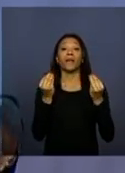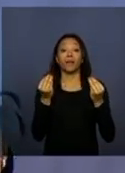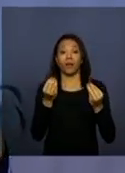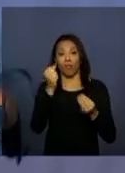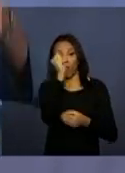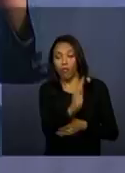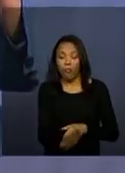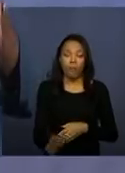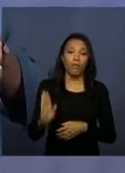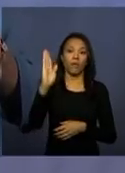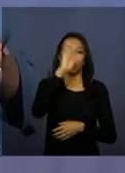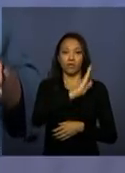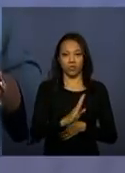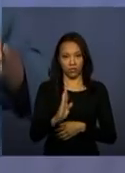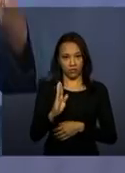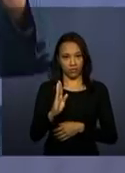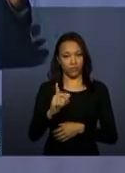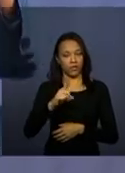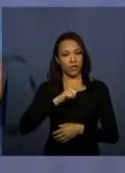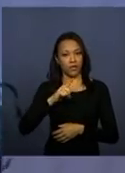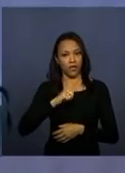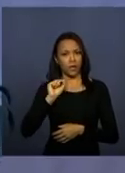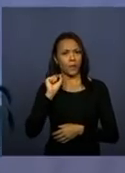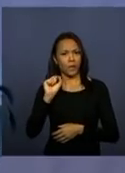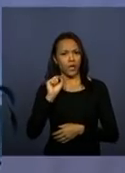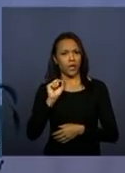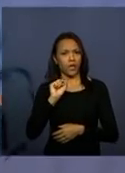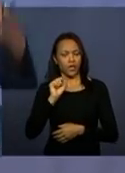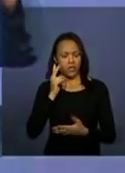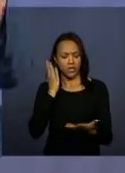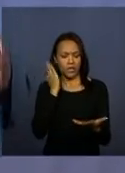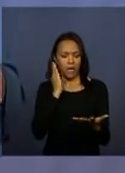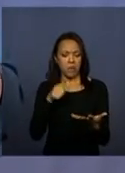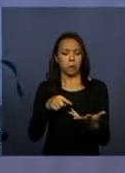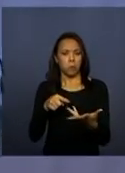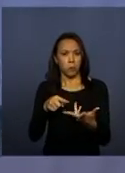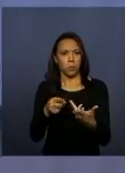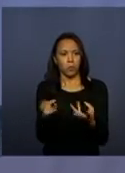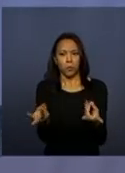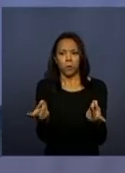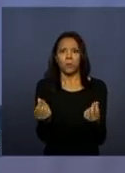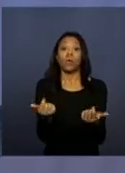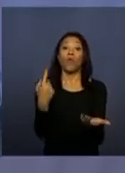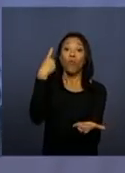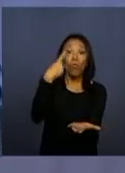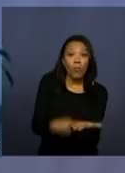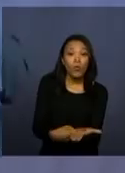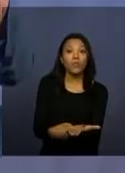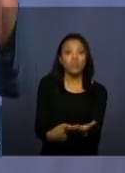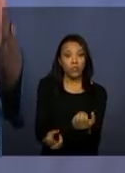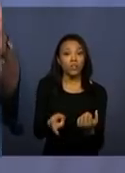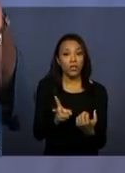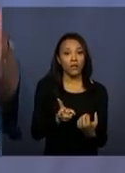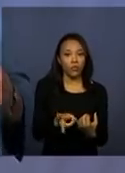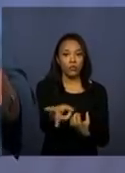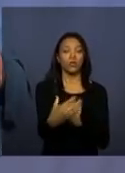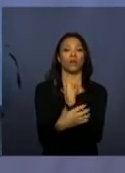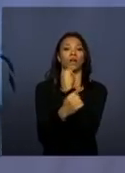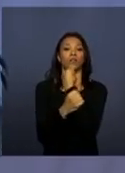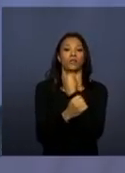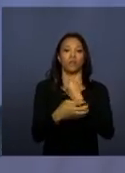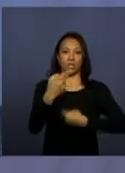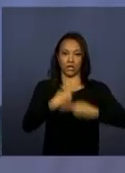país ter o compromisso de garantir essas políticas que nós